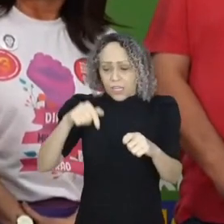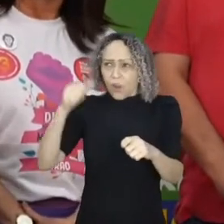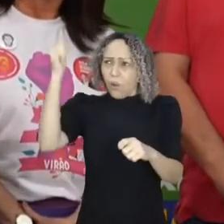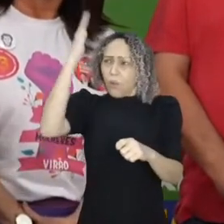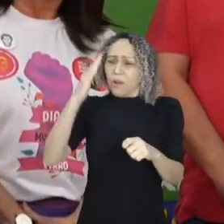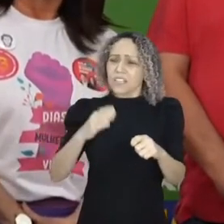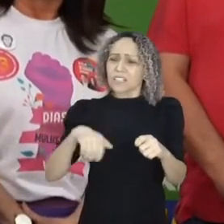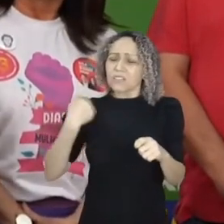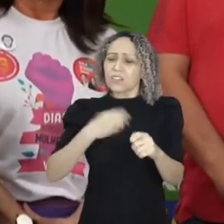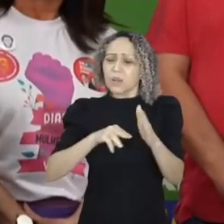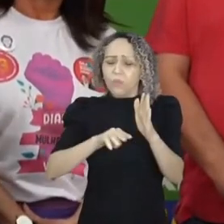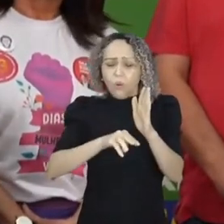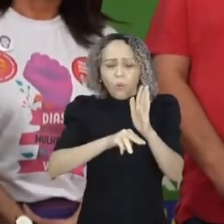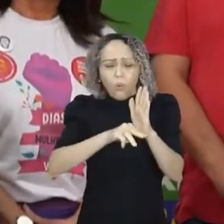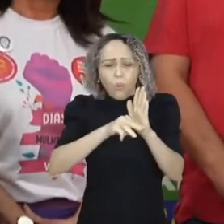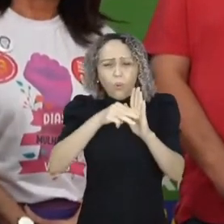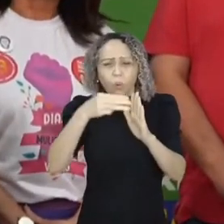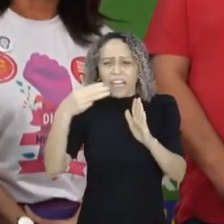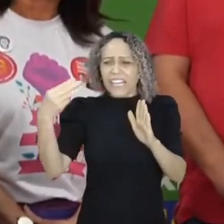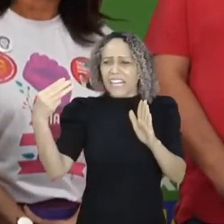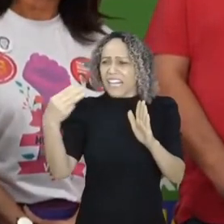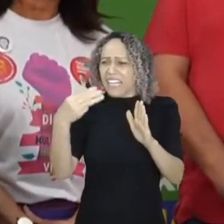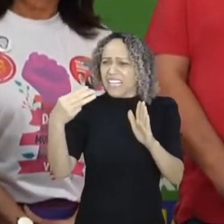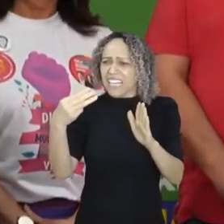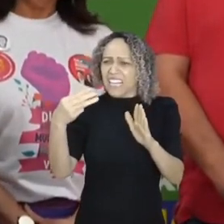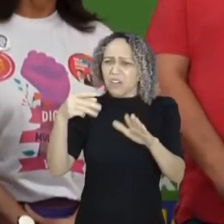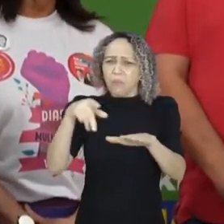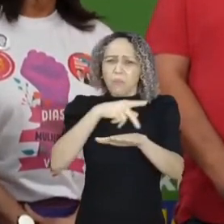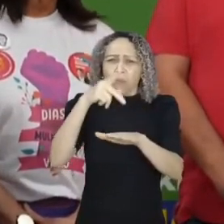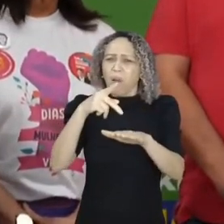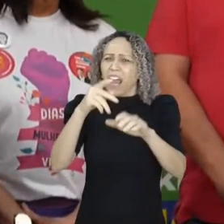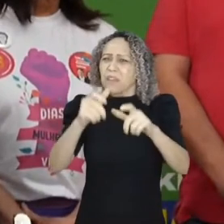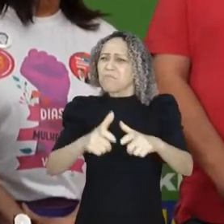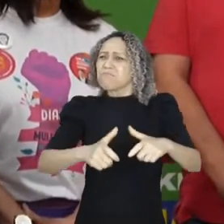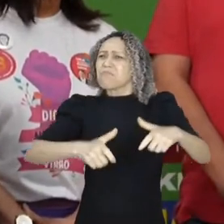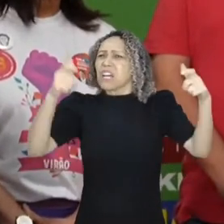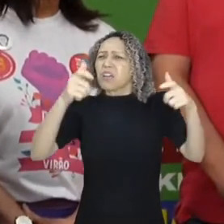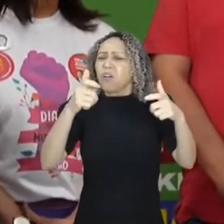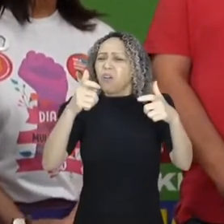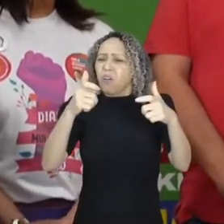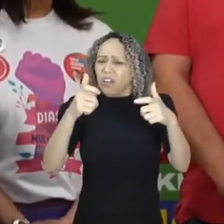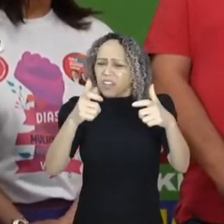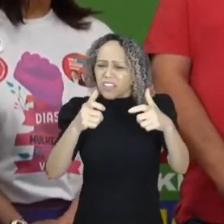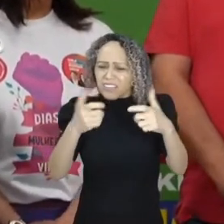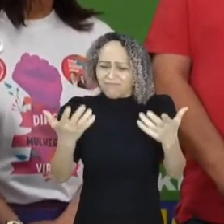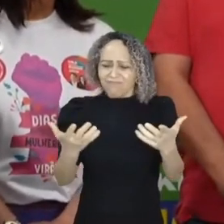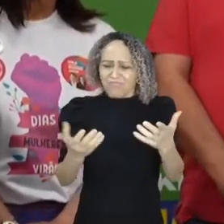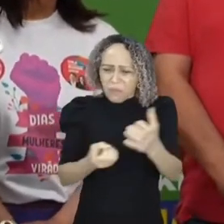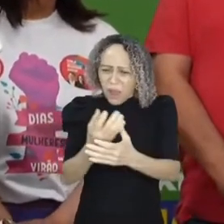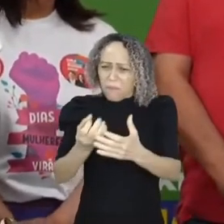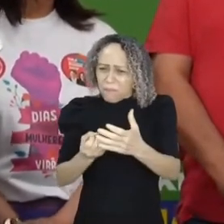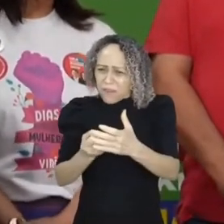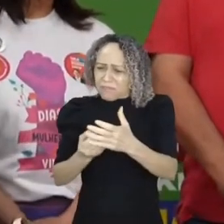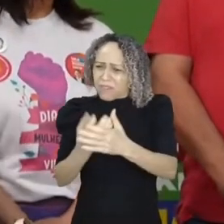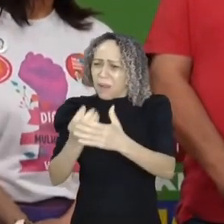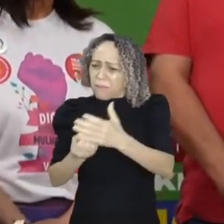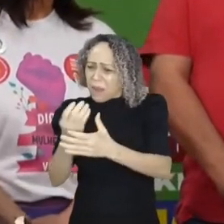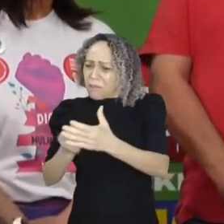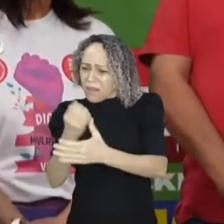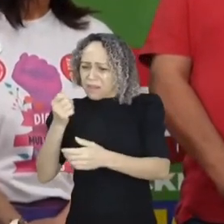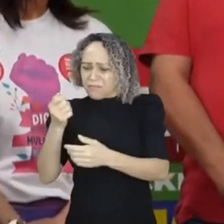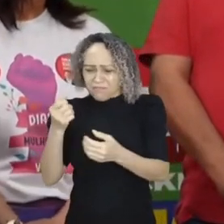do mundo e temos 31 milhões de pessoas passando fome. Não é correto, não é humano e não é